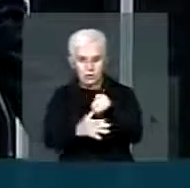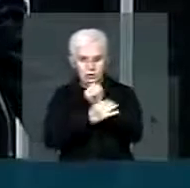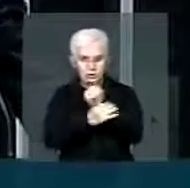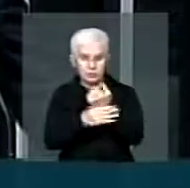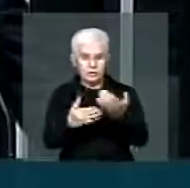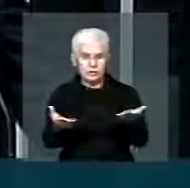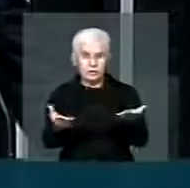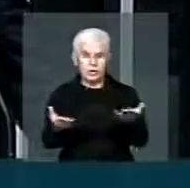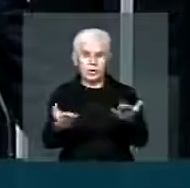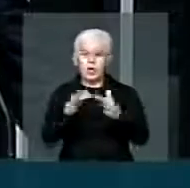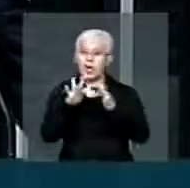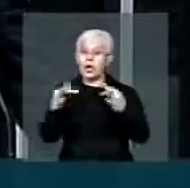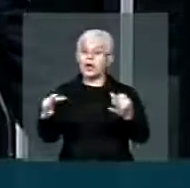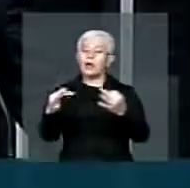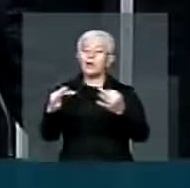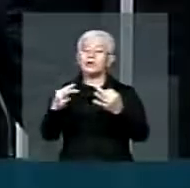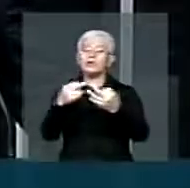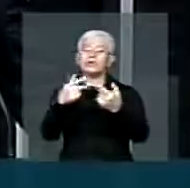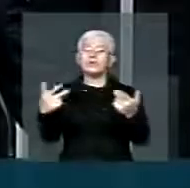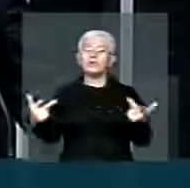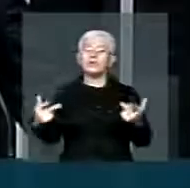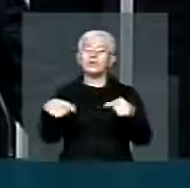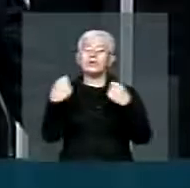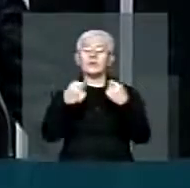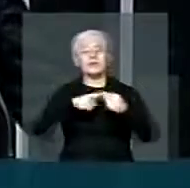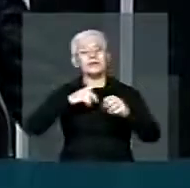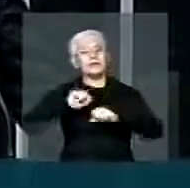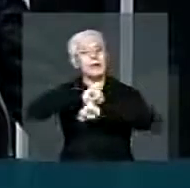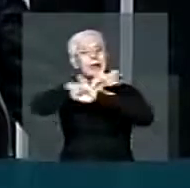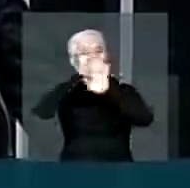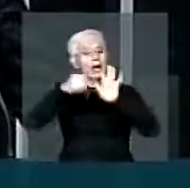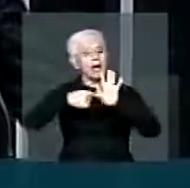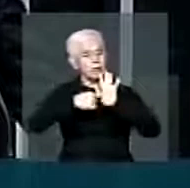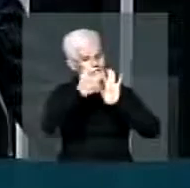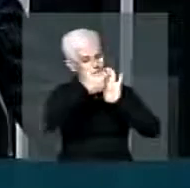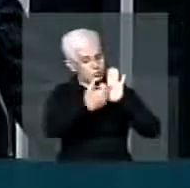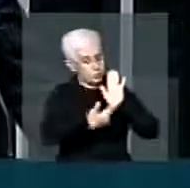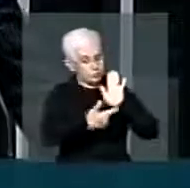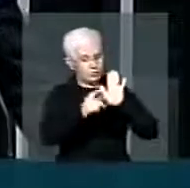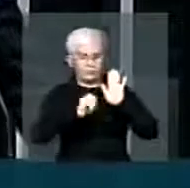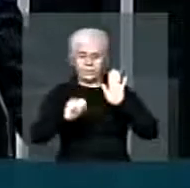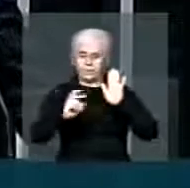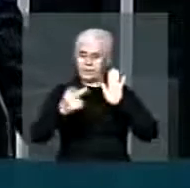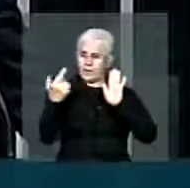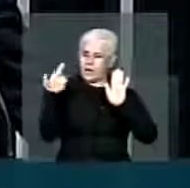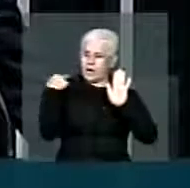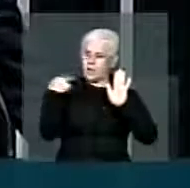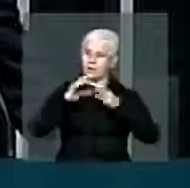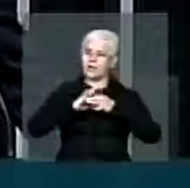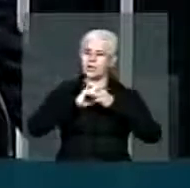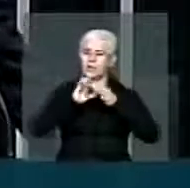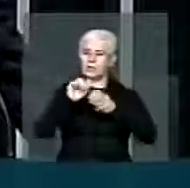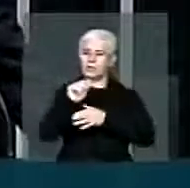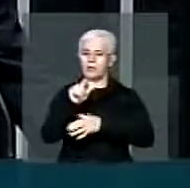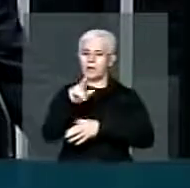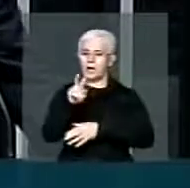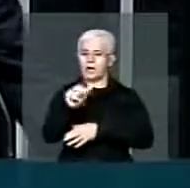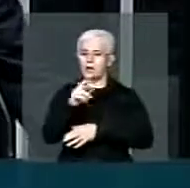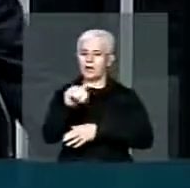Nós, com medidas simples, senhor presidente, mas definindo com clareza que a responsabilidade de concessão de alvará é de um